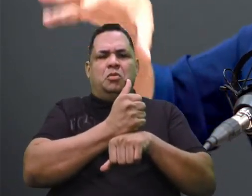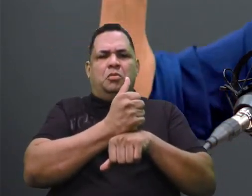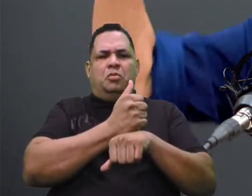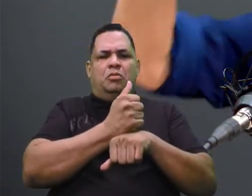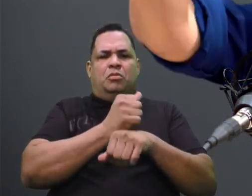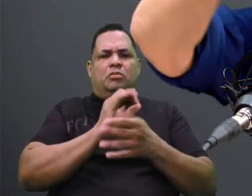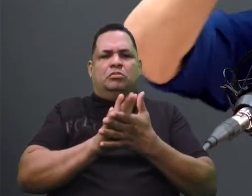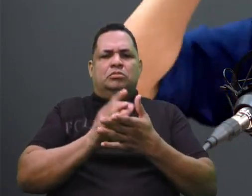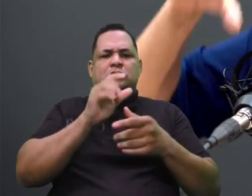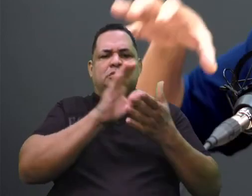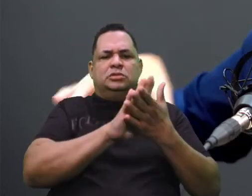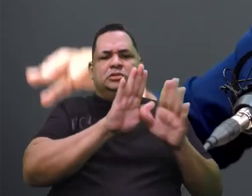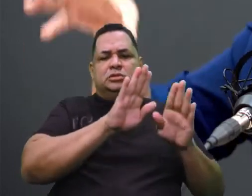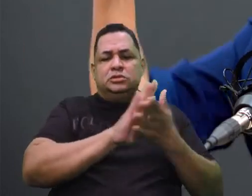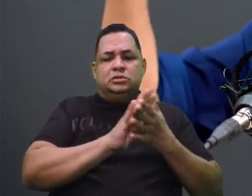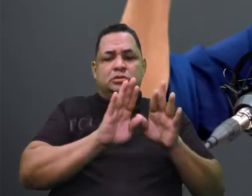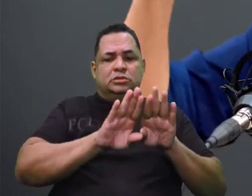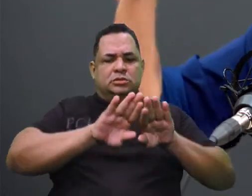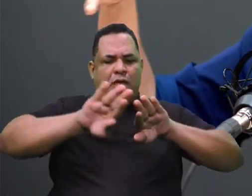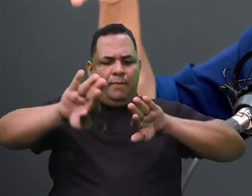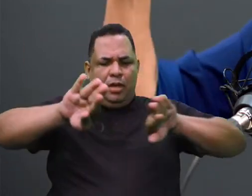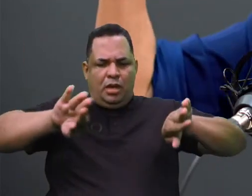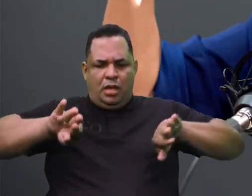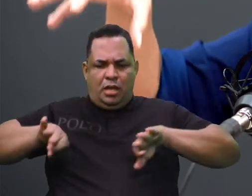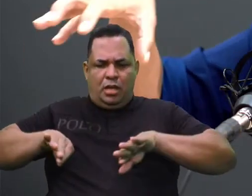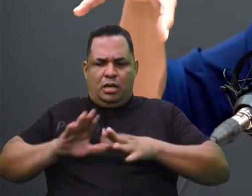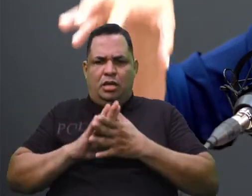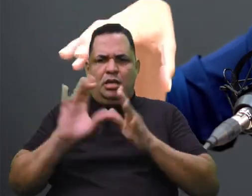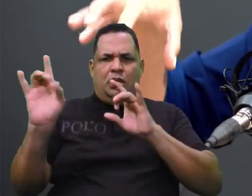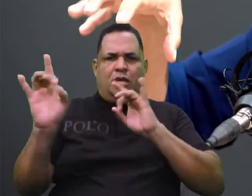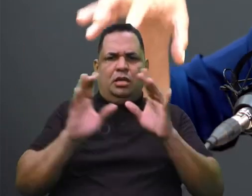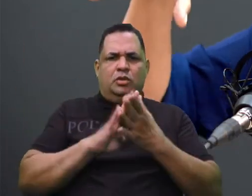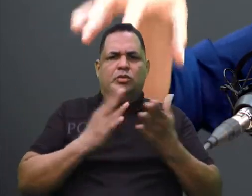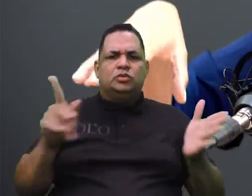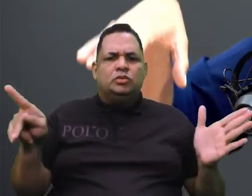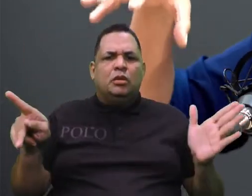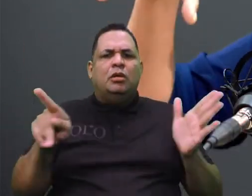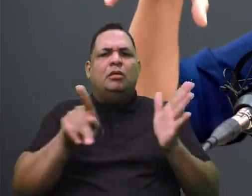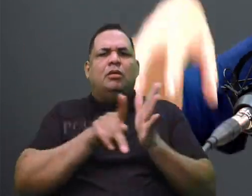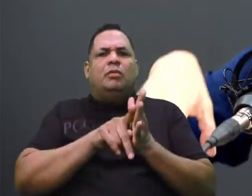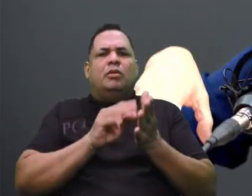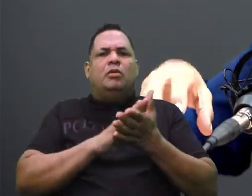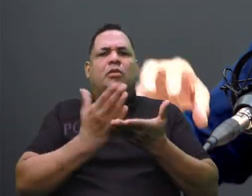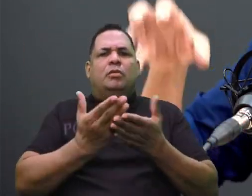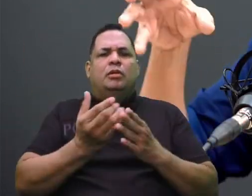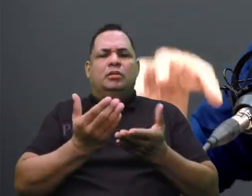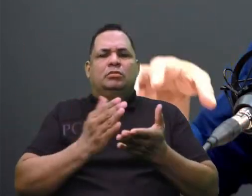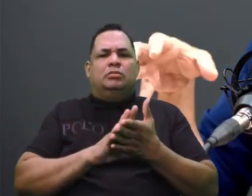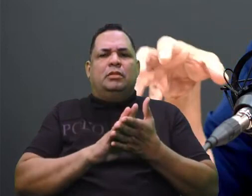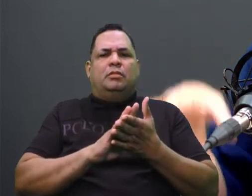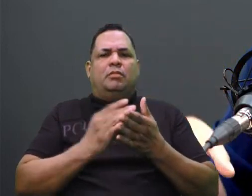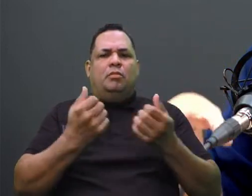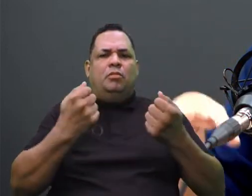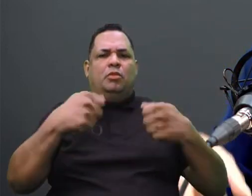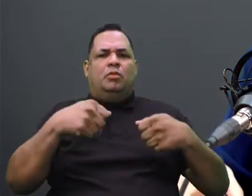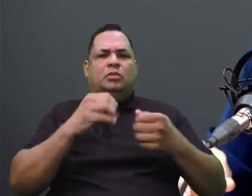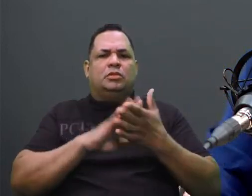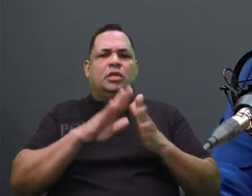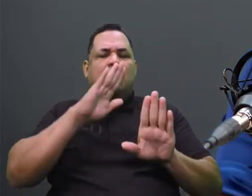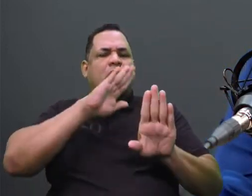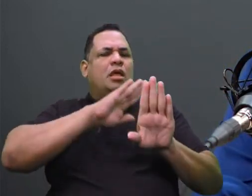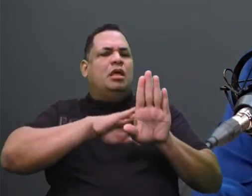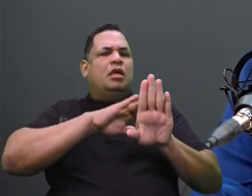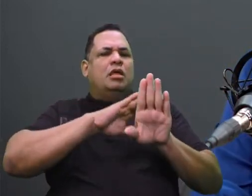em divisórias, em salas diferentes, e cada um com sua perspectiva ideológica. Então tinha